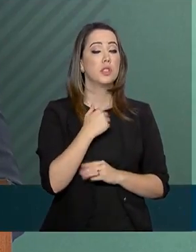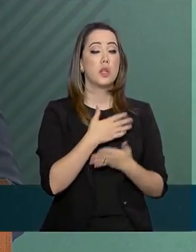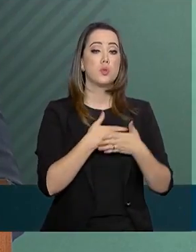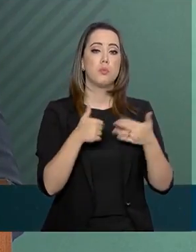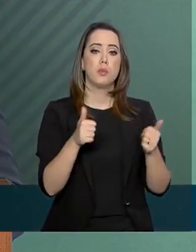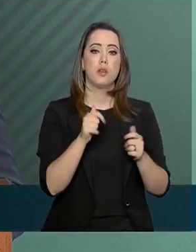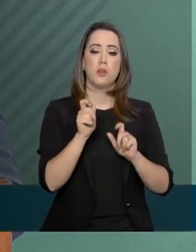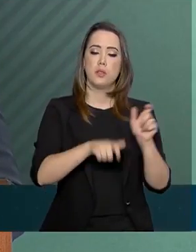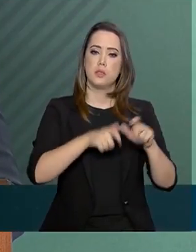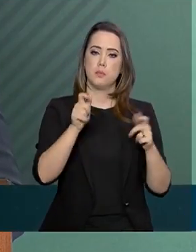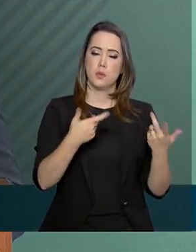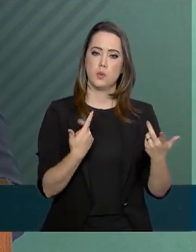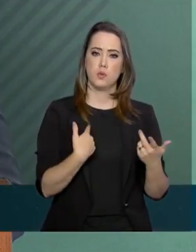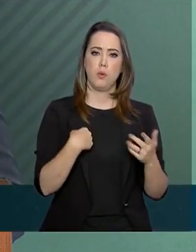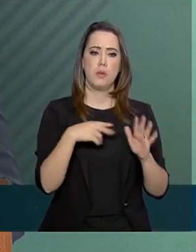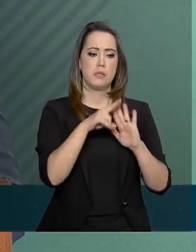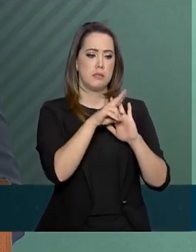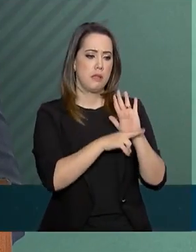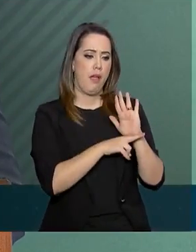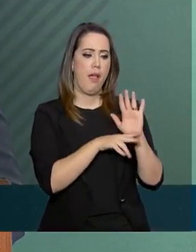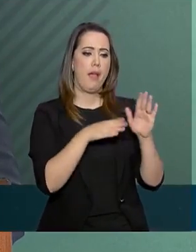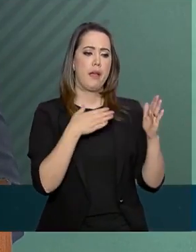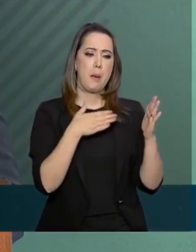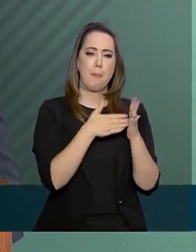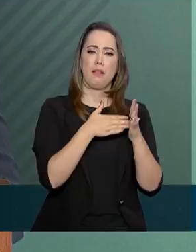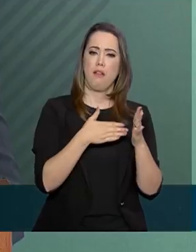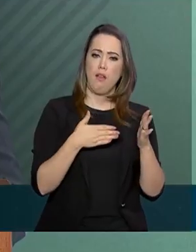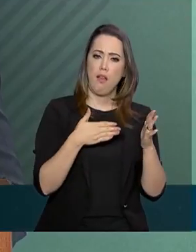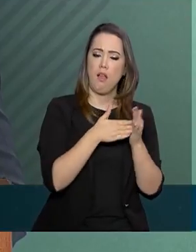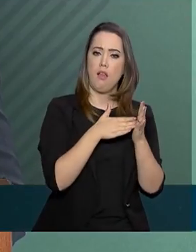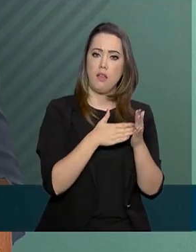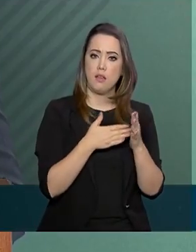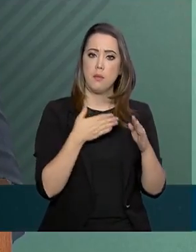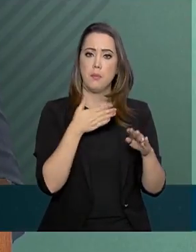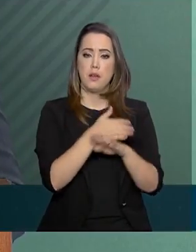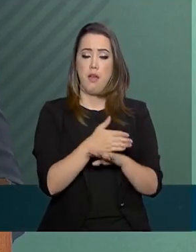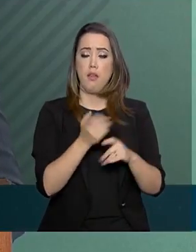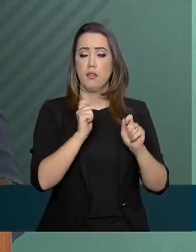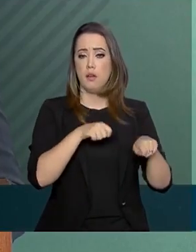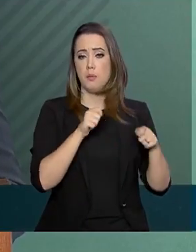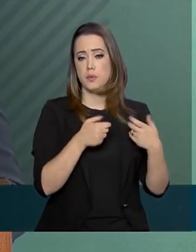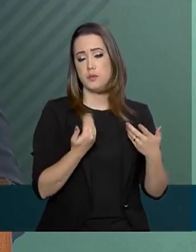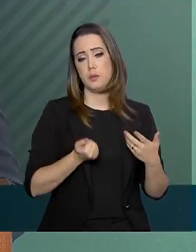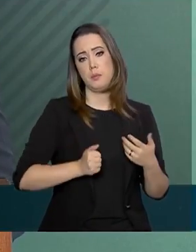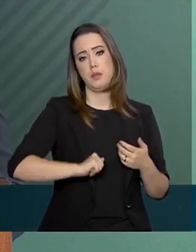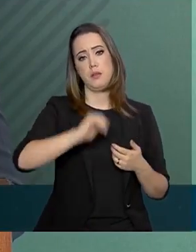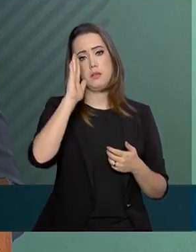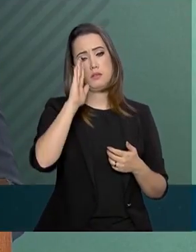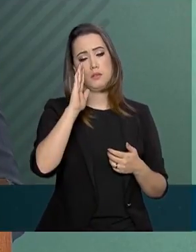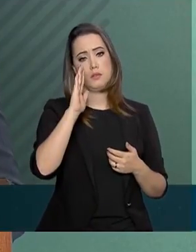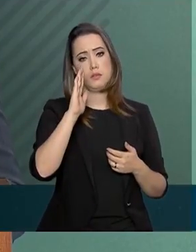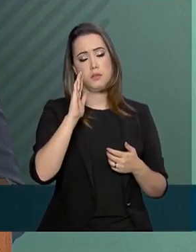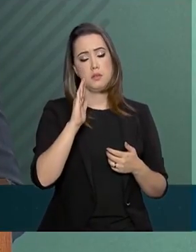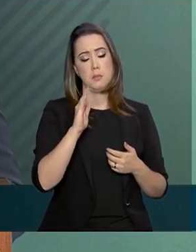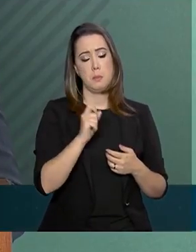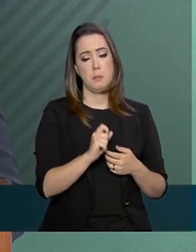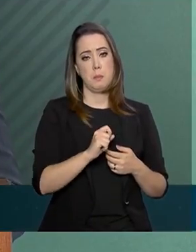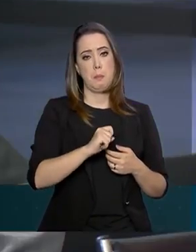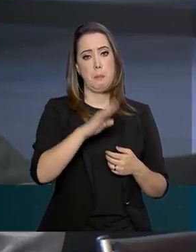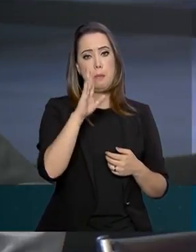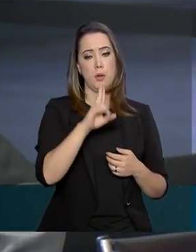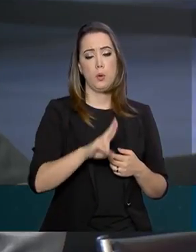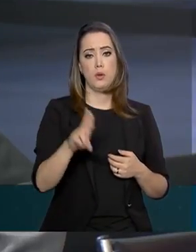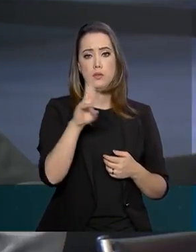representam uma barreira de entrada ao mercado de capitais e adicionalmente a maior adoção do